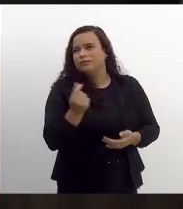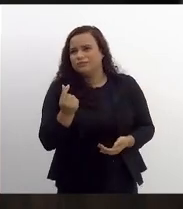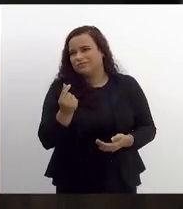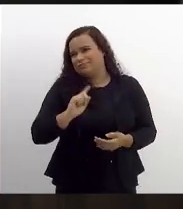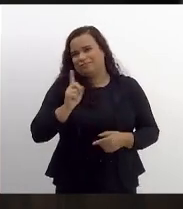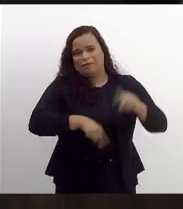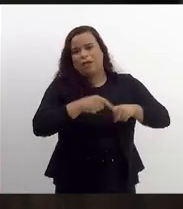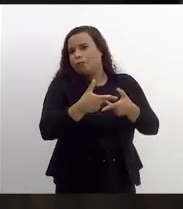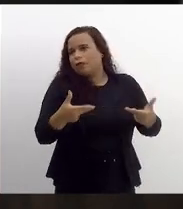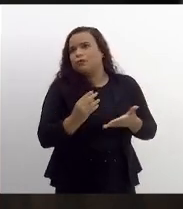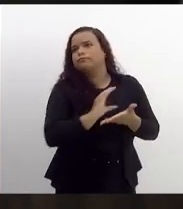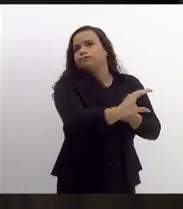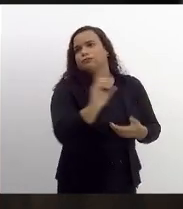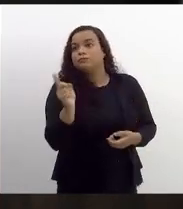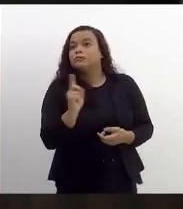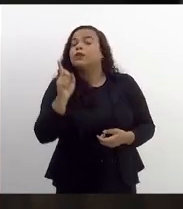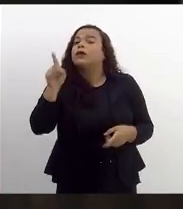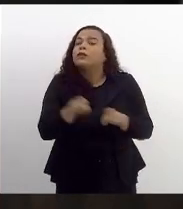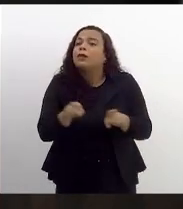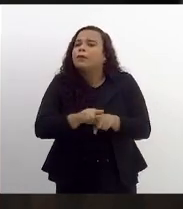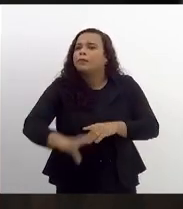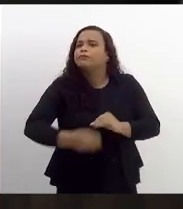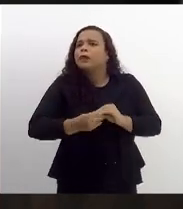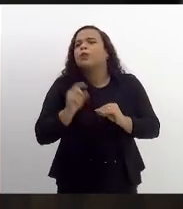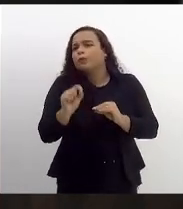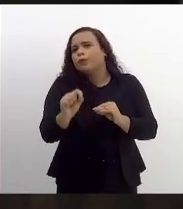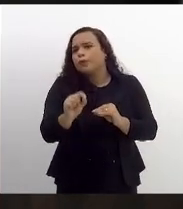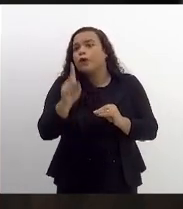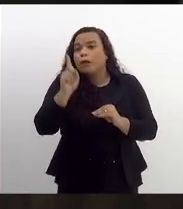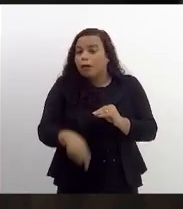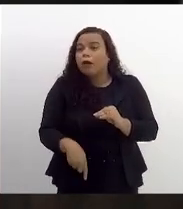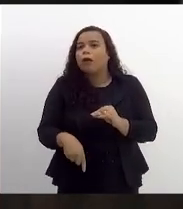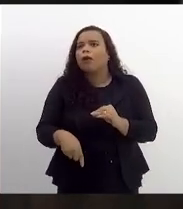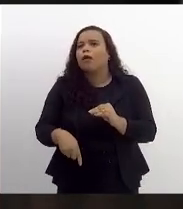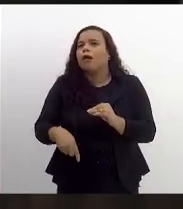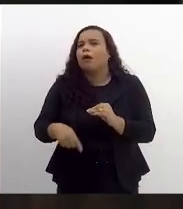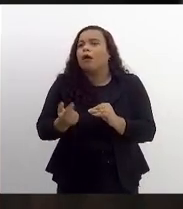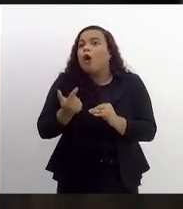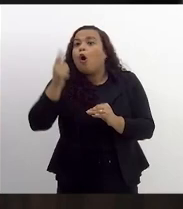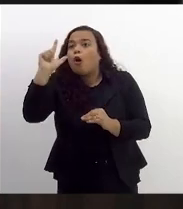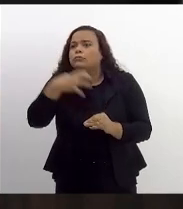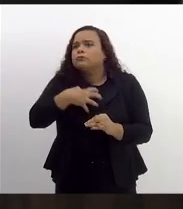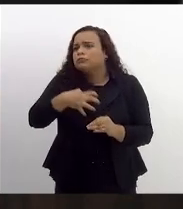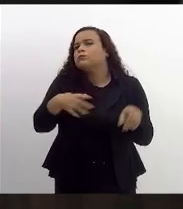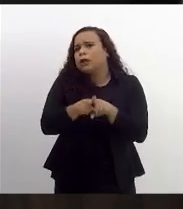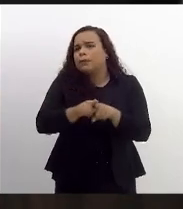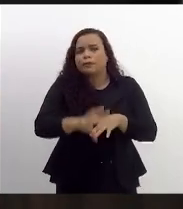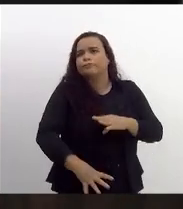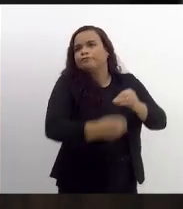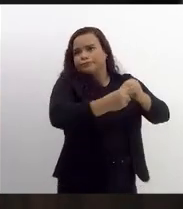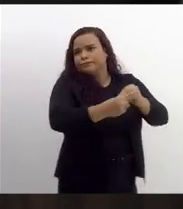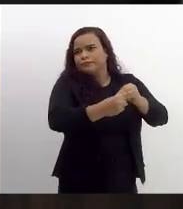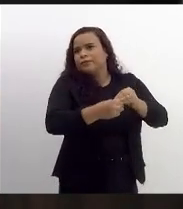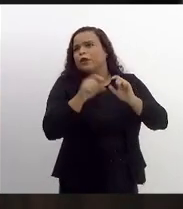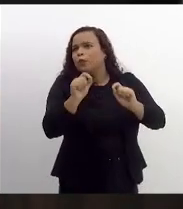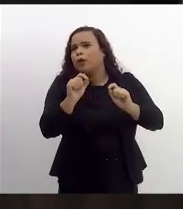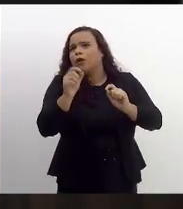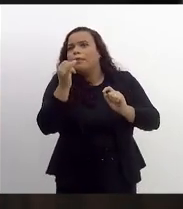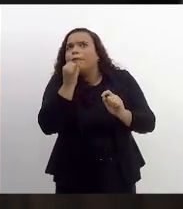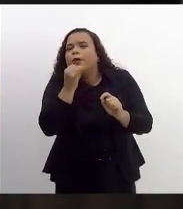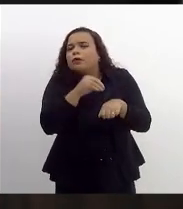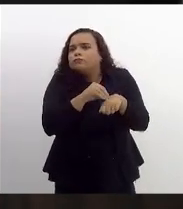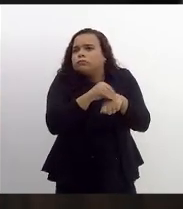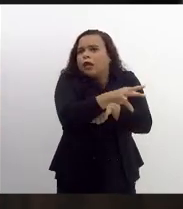materialmente mas também é o e materialmente como há uma recomendação